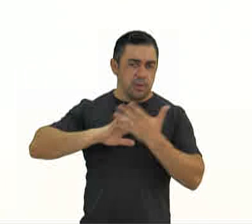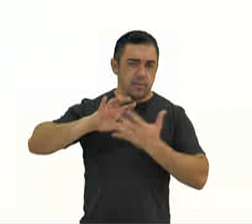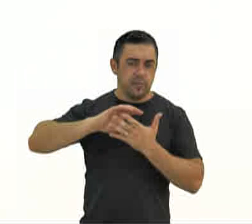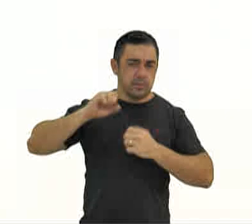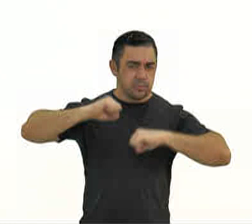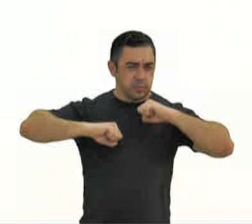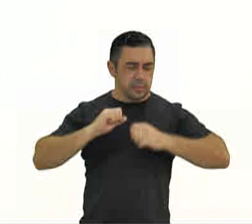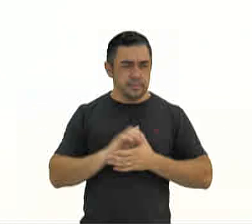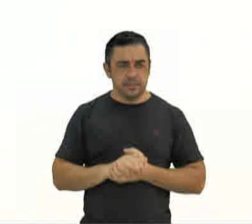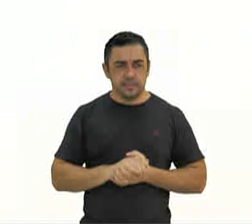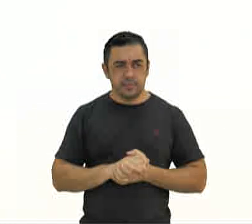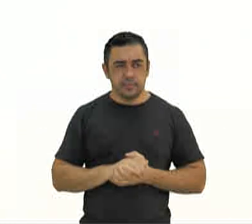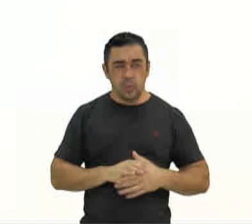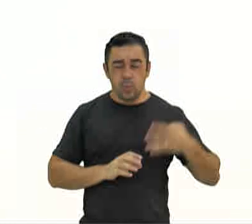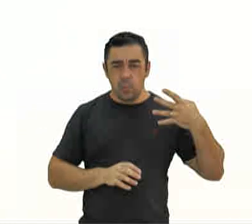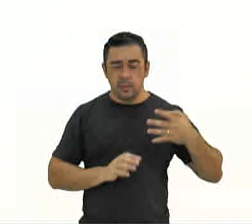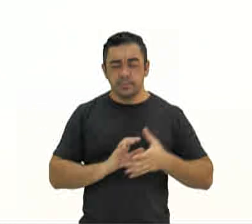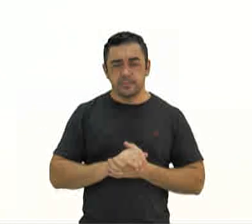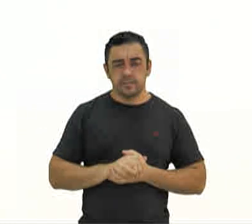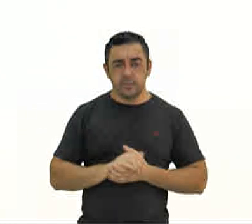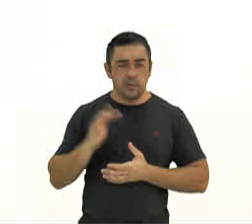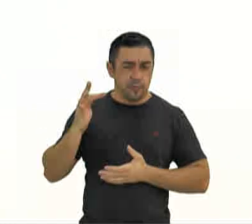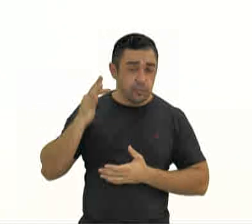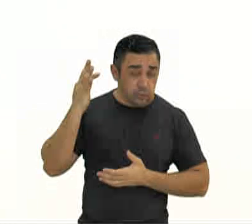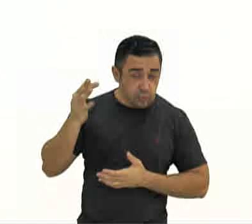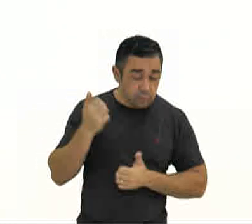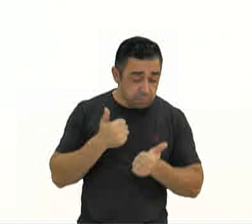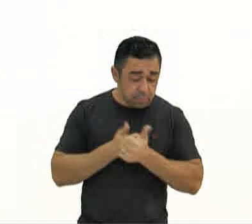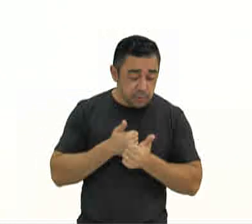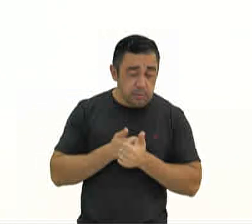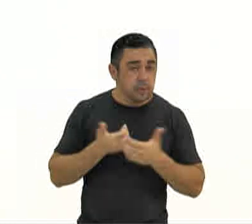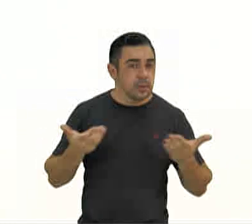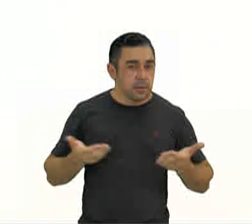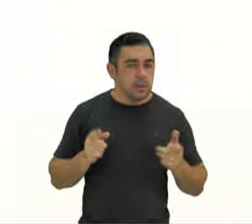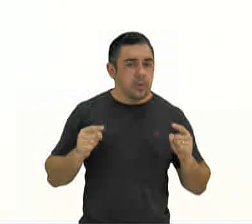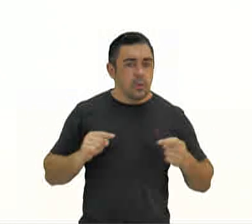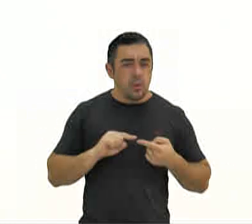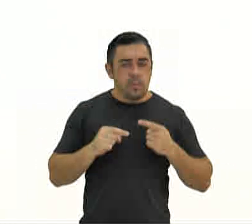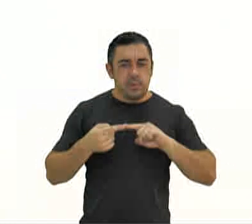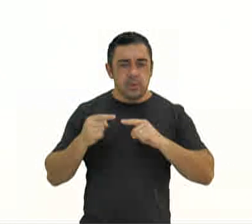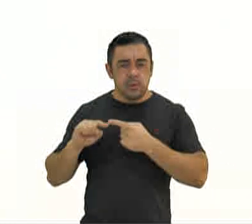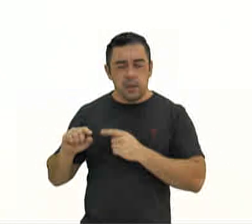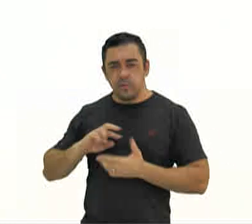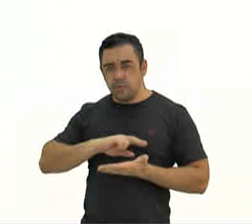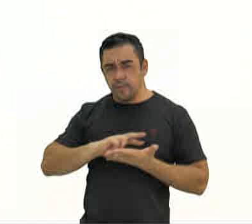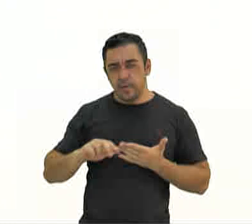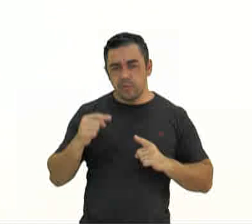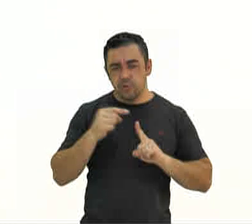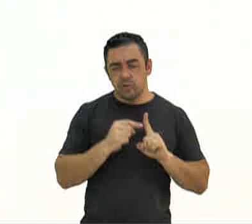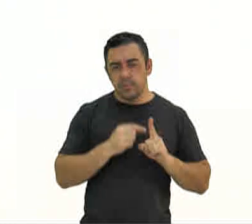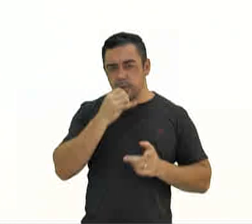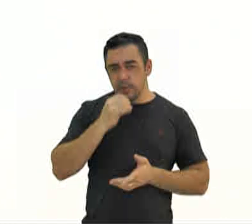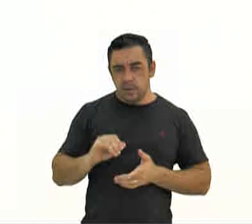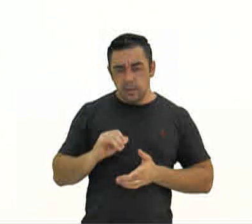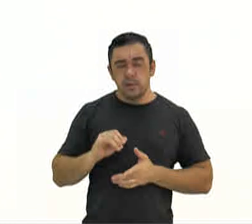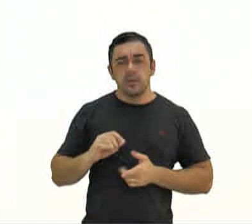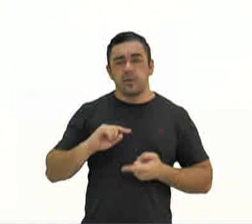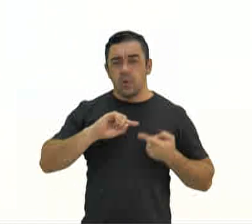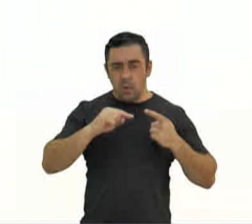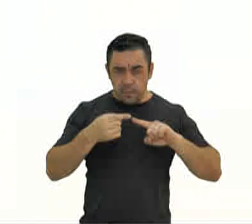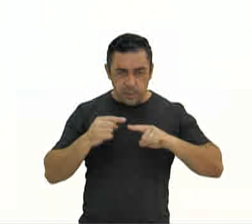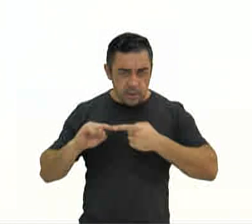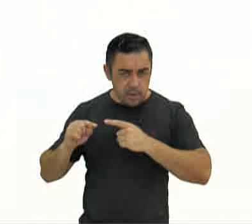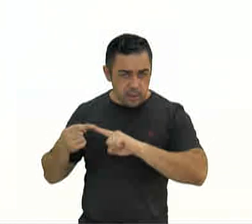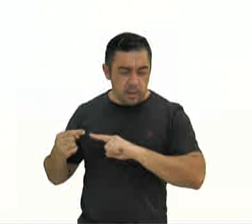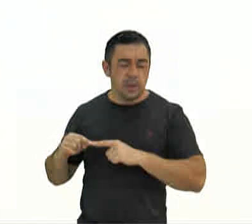Industrial. 4, em um futuro próximo, deve-se combinar diversas fontes de energia,